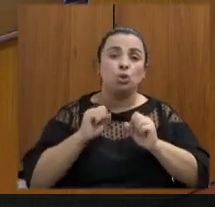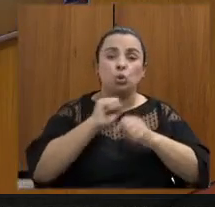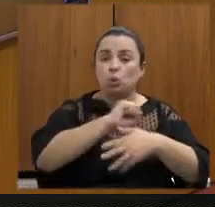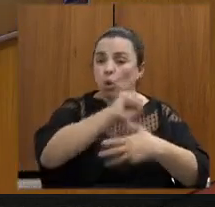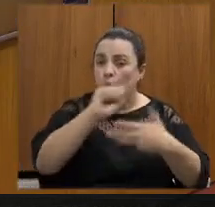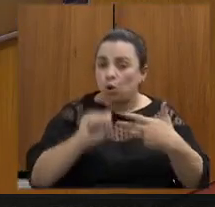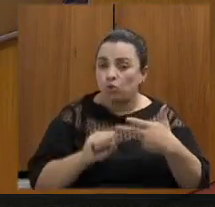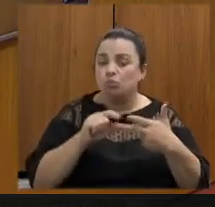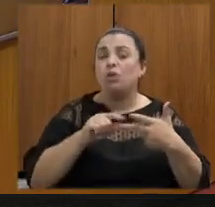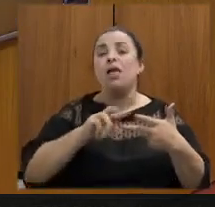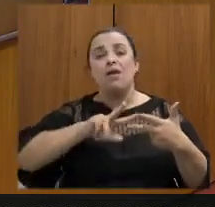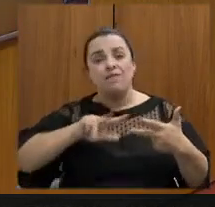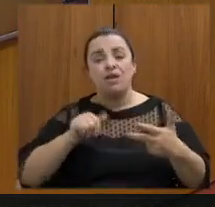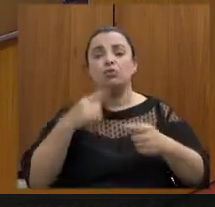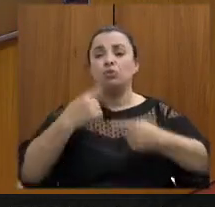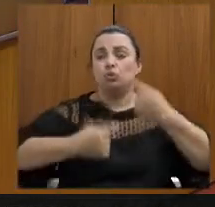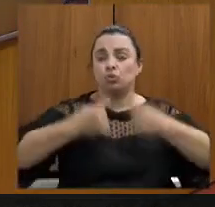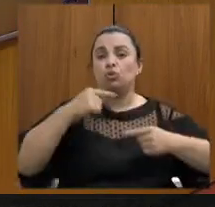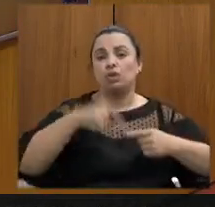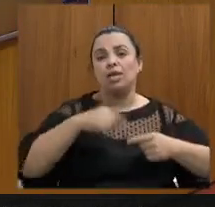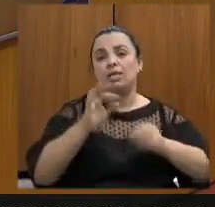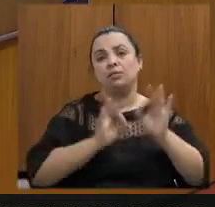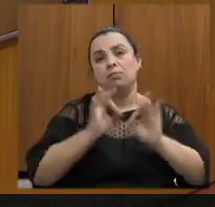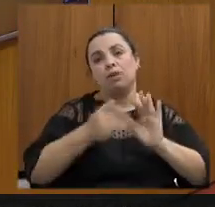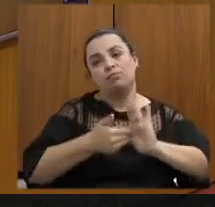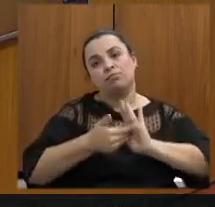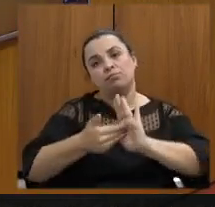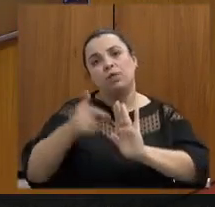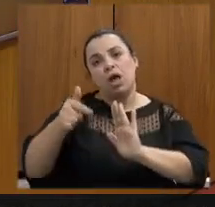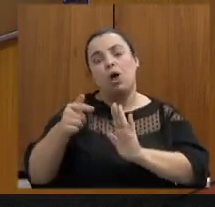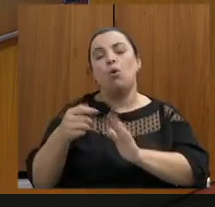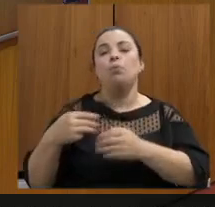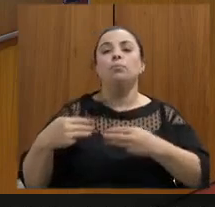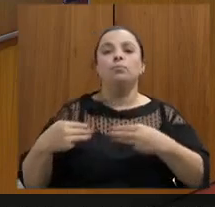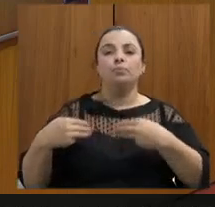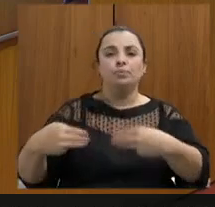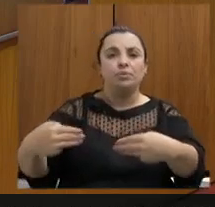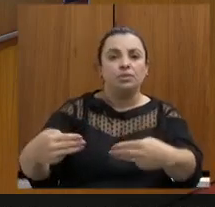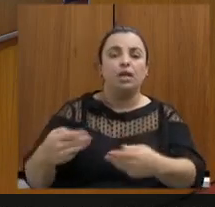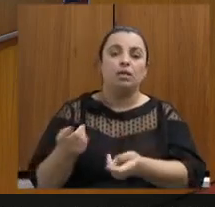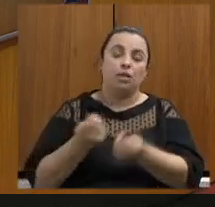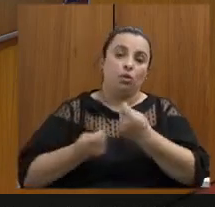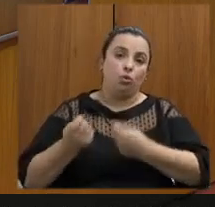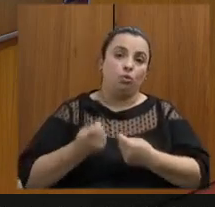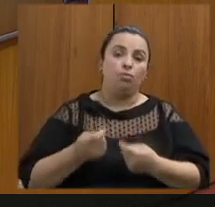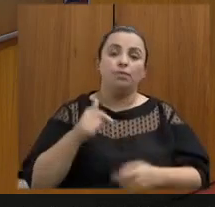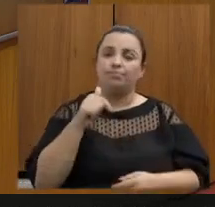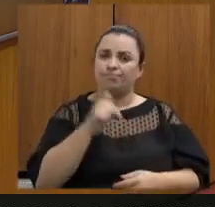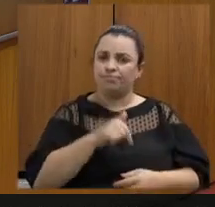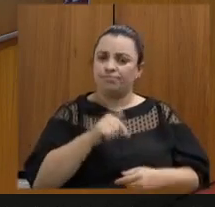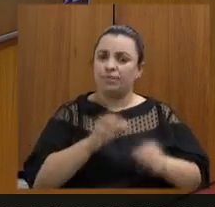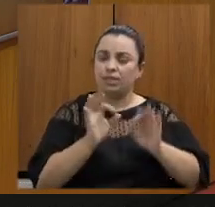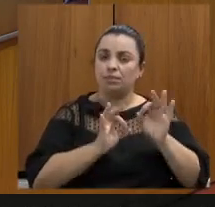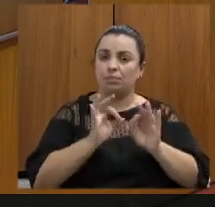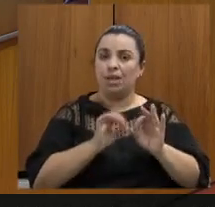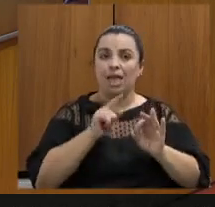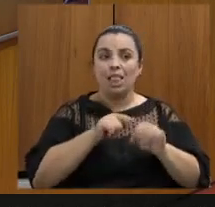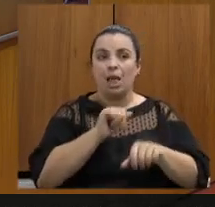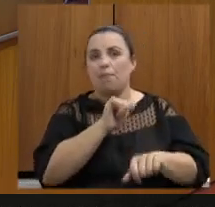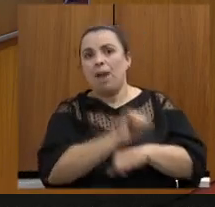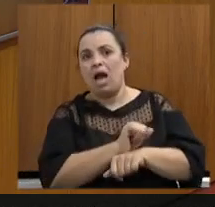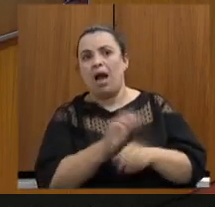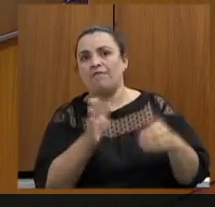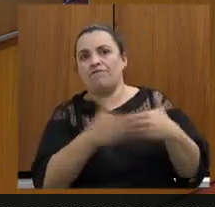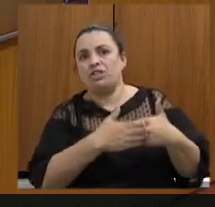que discutiram esse plana ser apresentado ao Ministério da economia é esse plano apresentado ele também não é estanque o